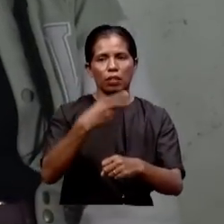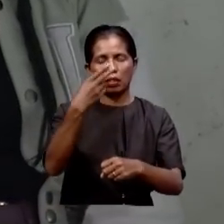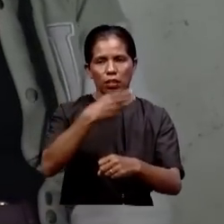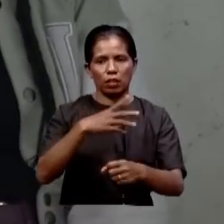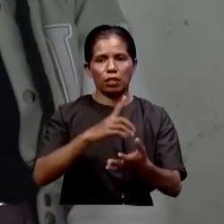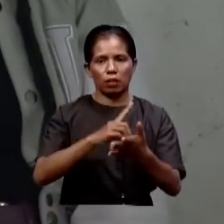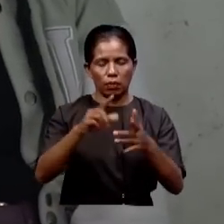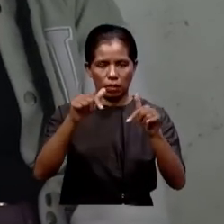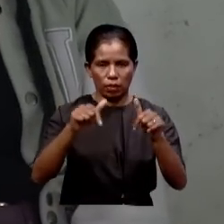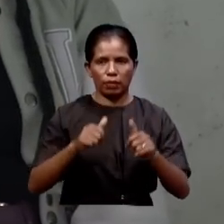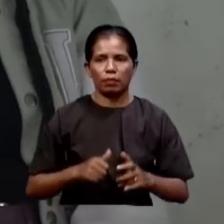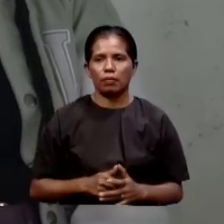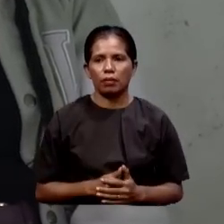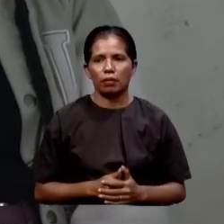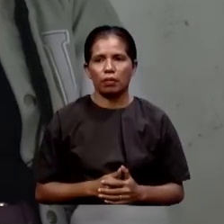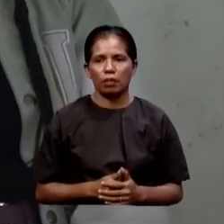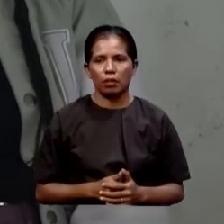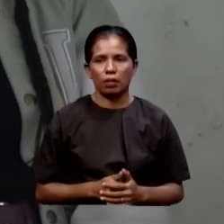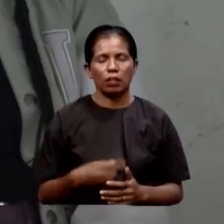quinta-feira, semana NEM.